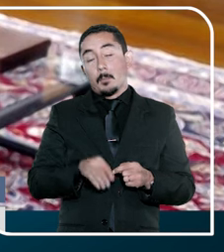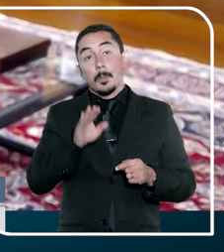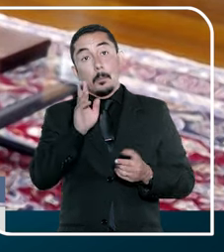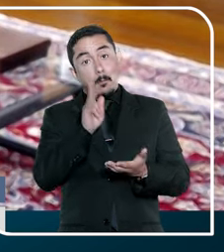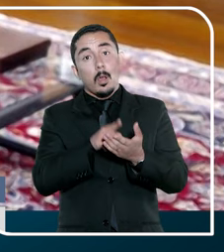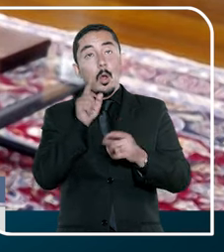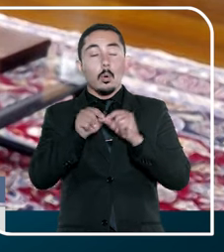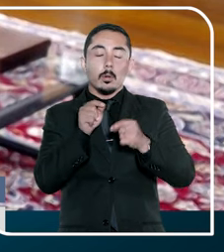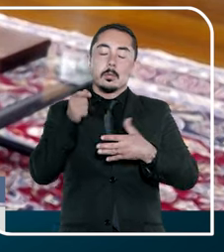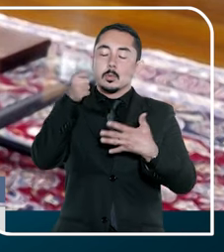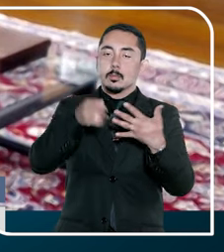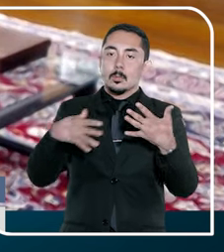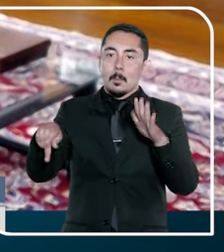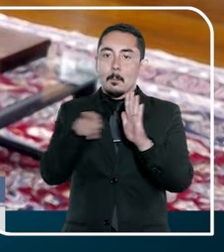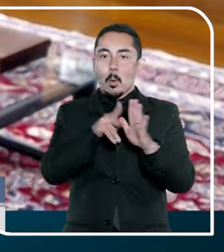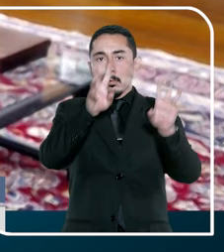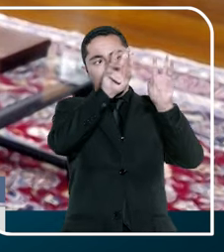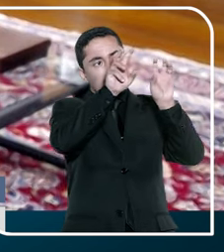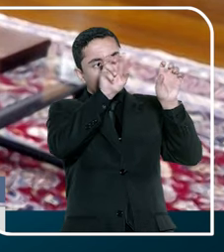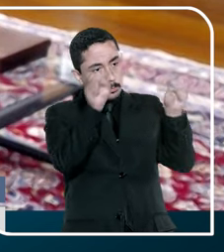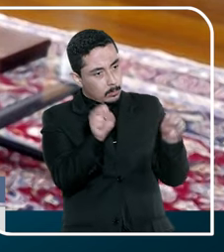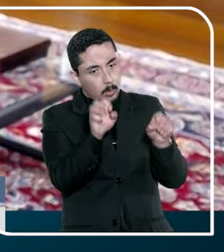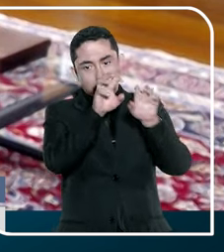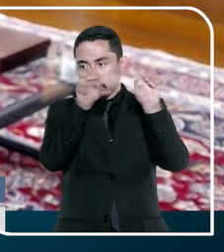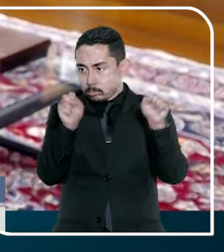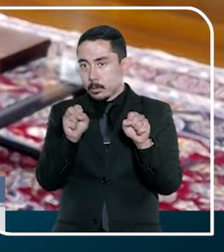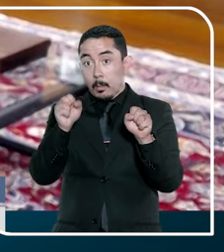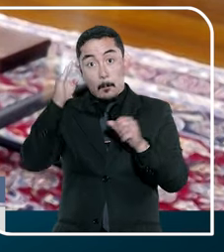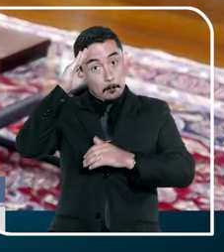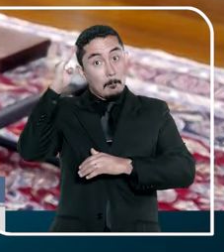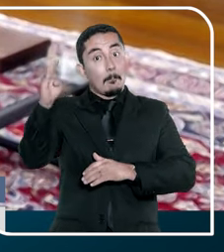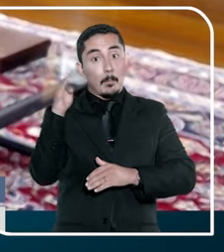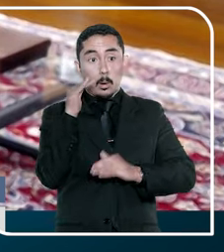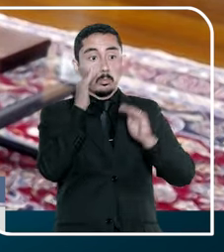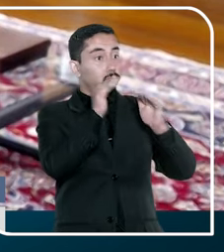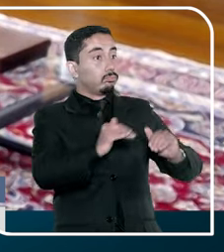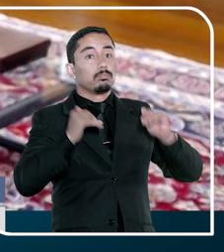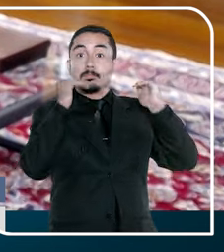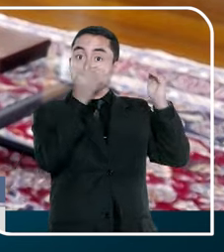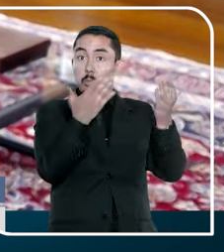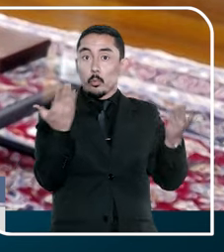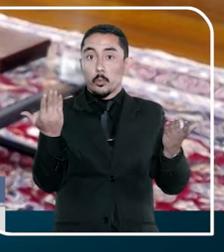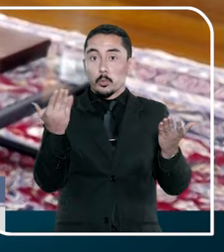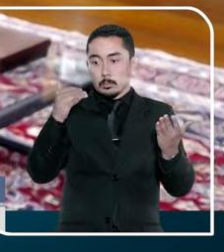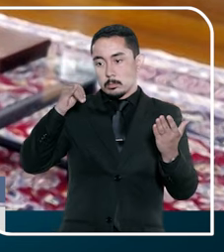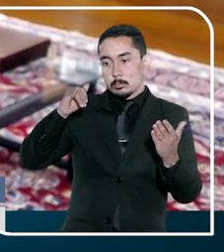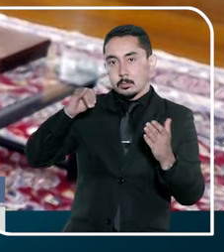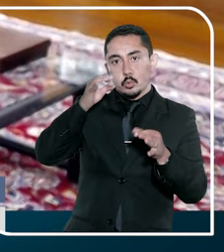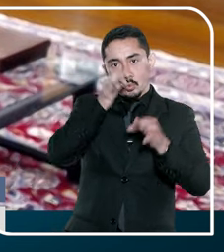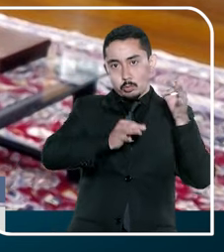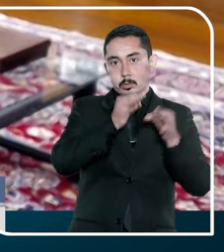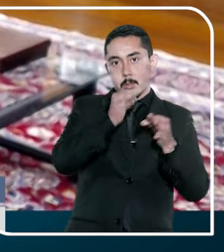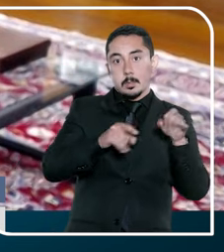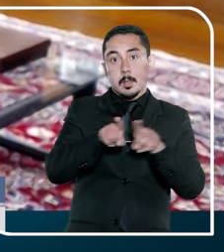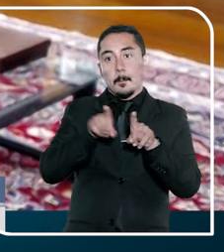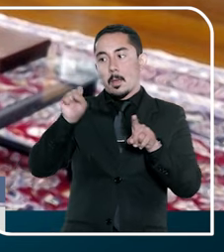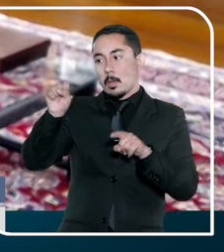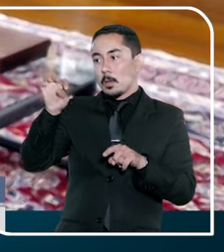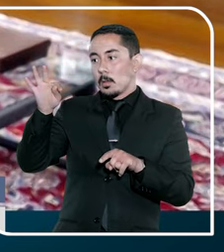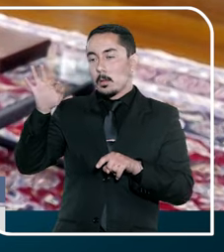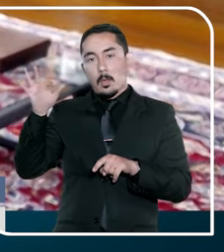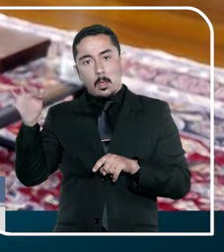tribunais especialmente dos tribunais superiores né o superor tribunal de justiça e o Supremo Tribunal Federal que